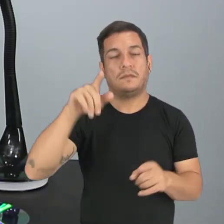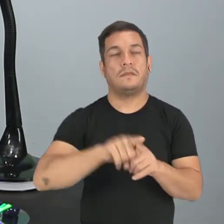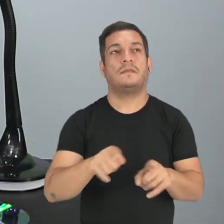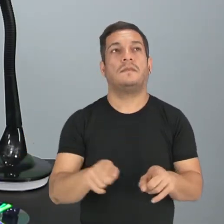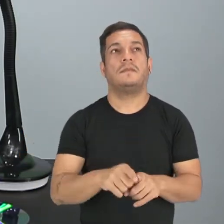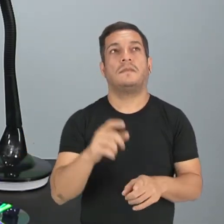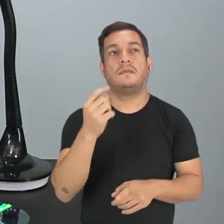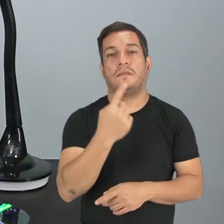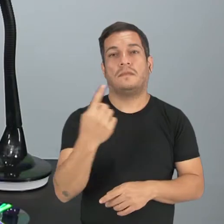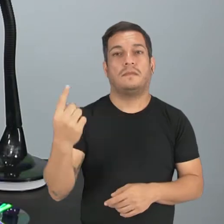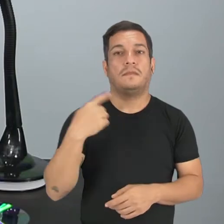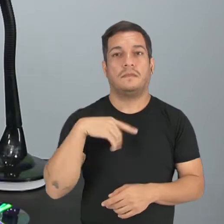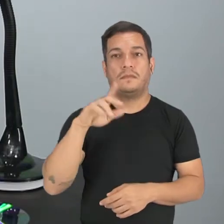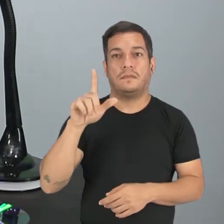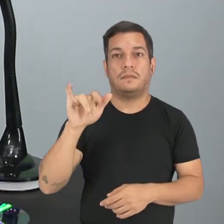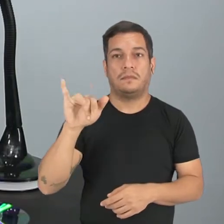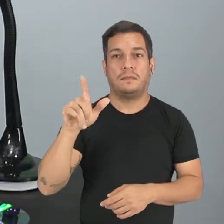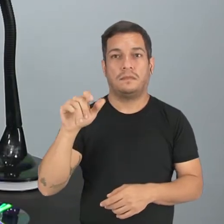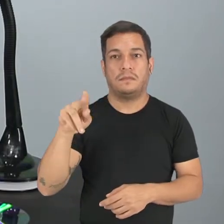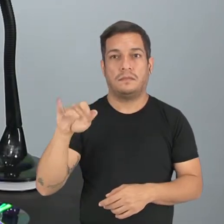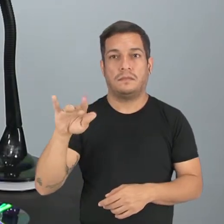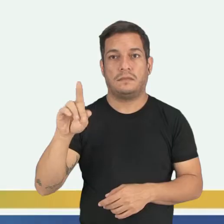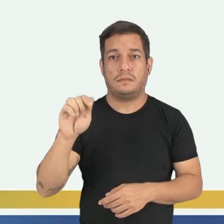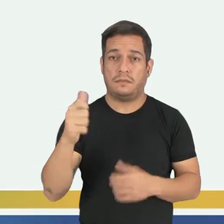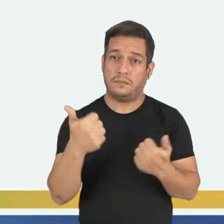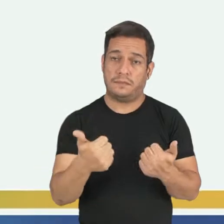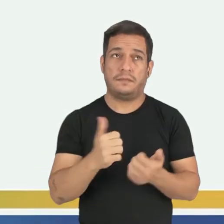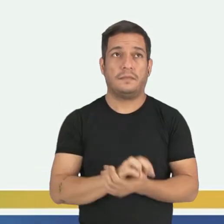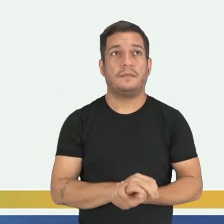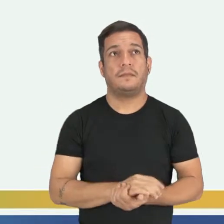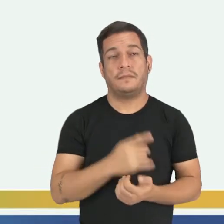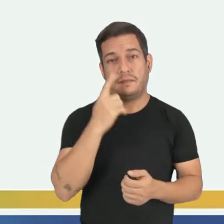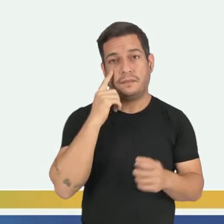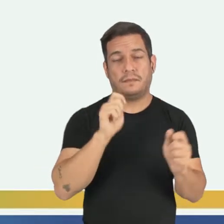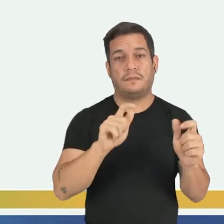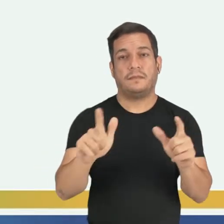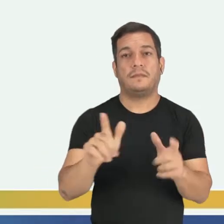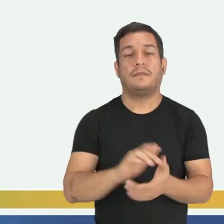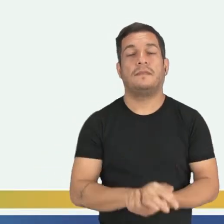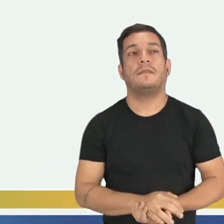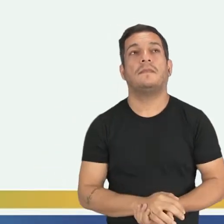de cada objeto iluminado, certo? Vamos lá, acompanha na telinha.